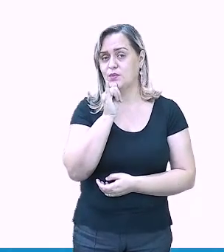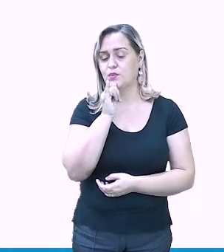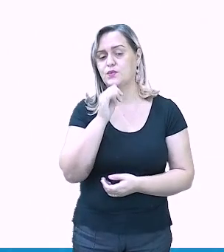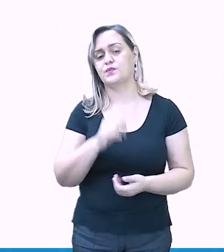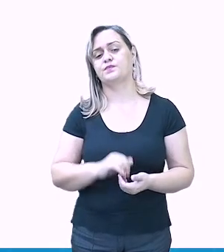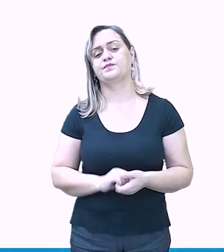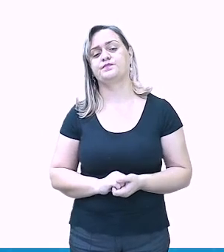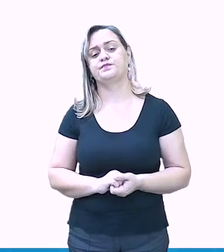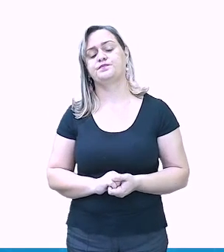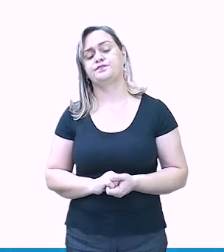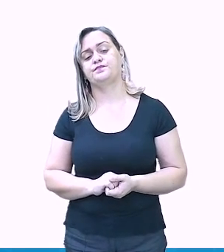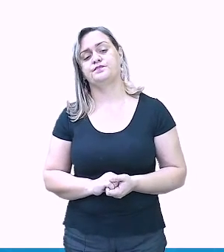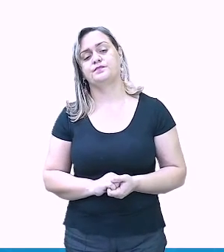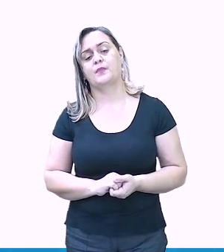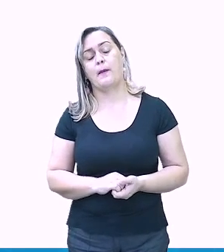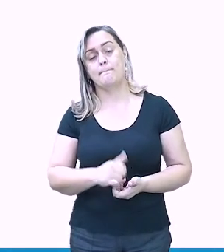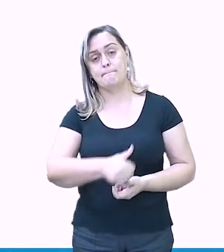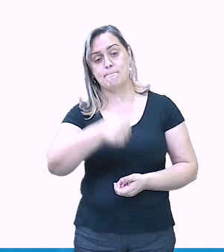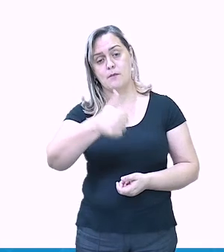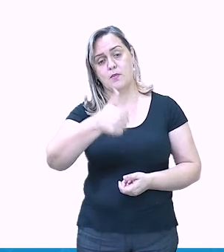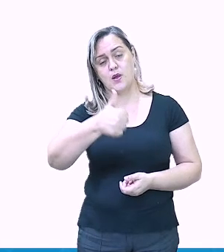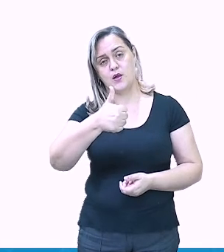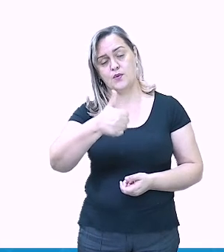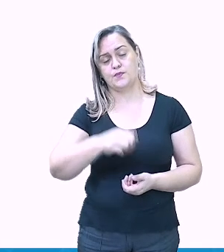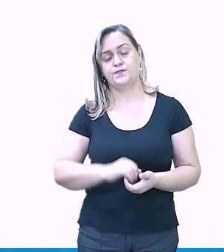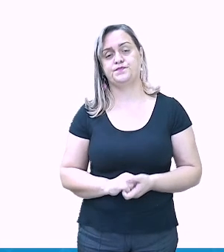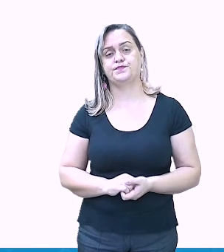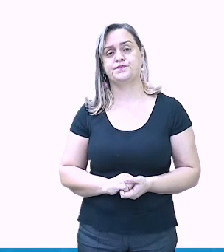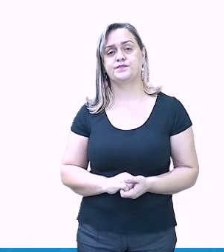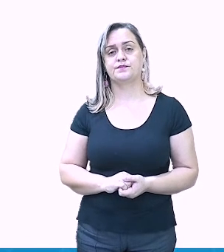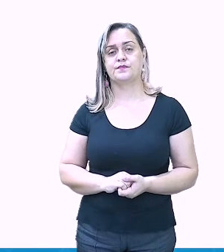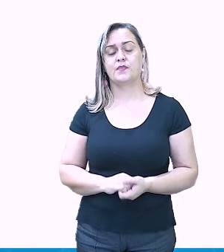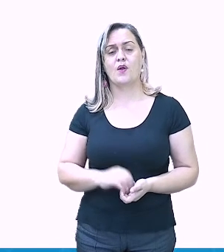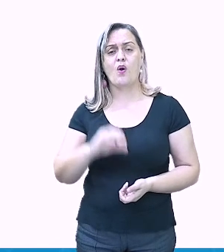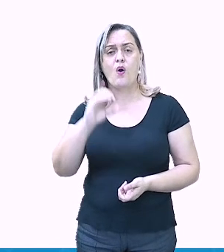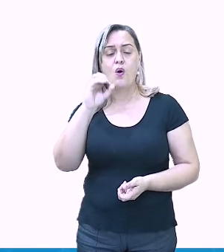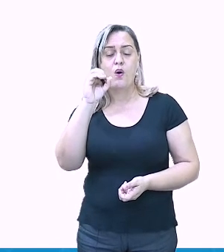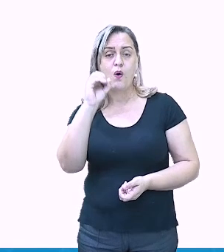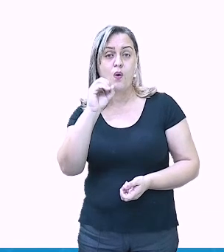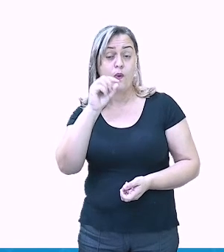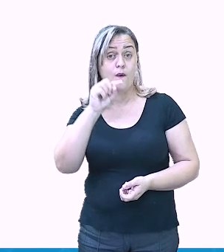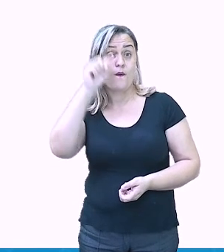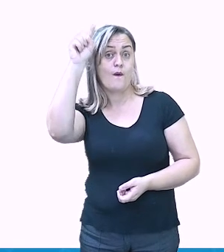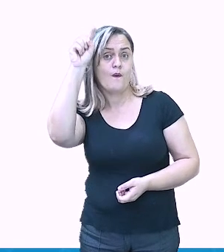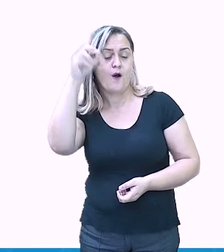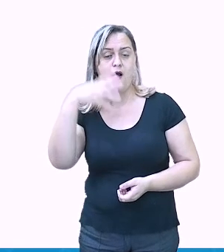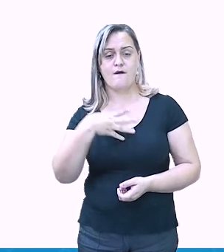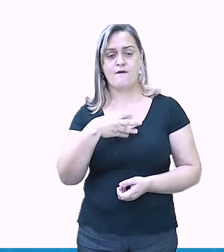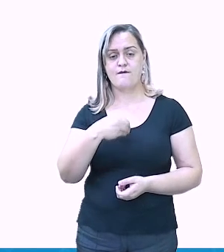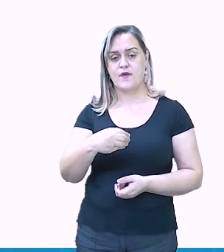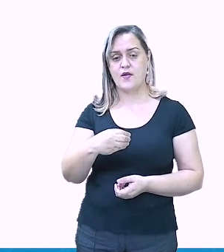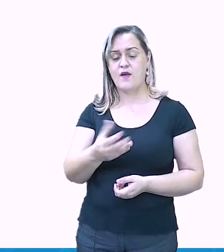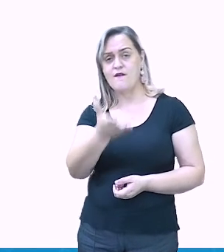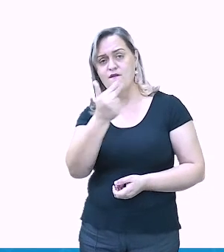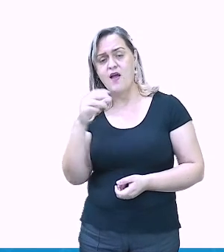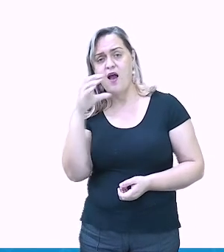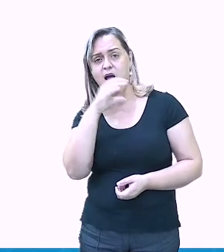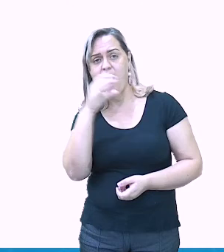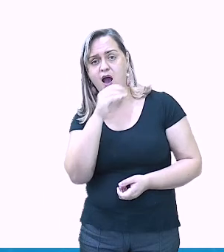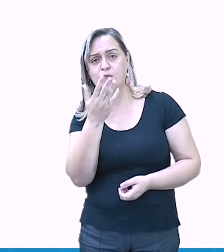exemplos. Nós temos o primeiro. Ô filha, vem rápido que a janta